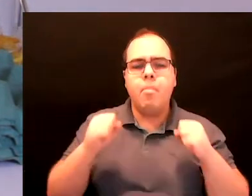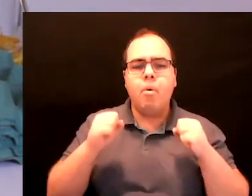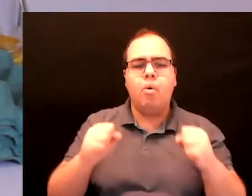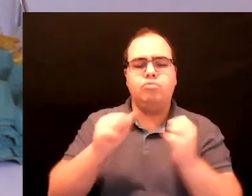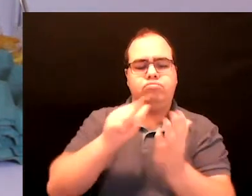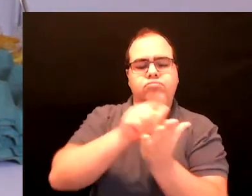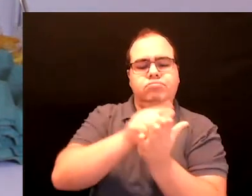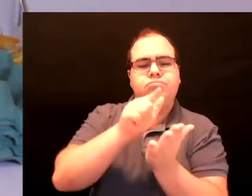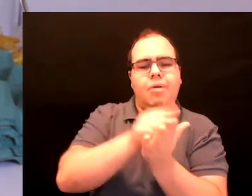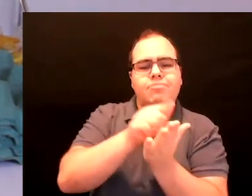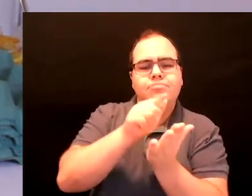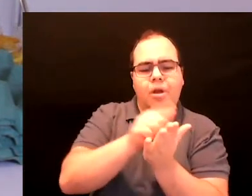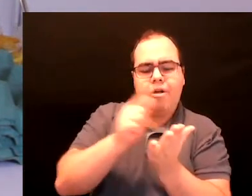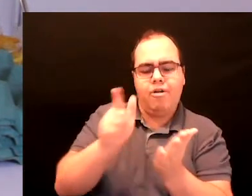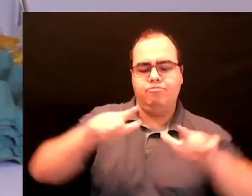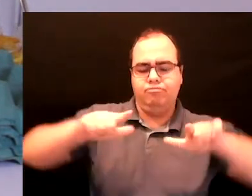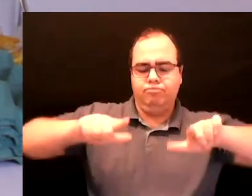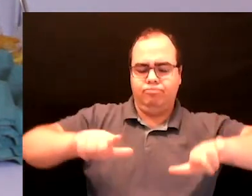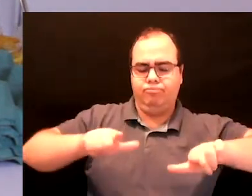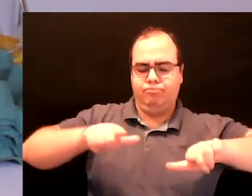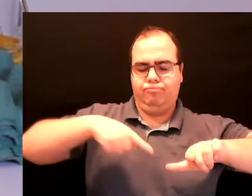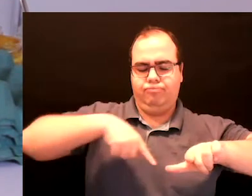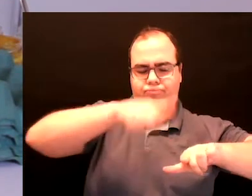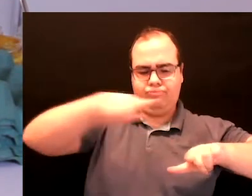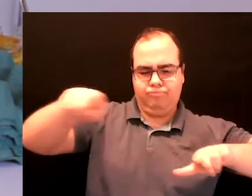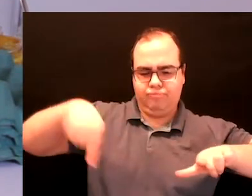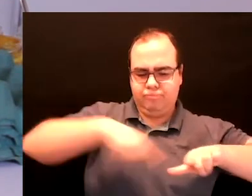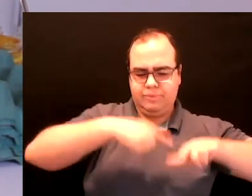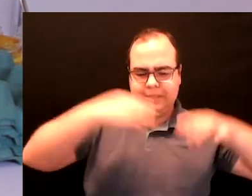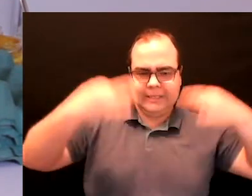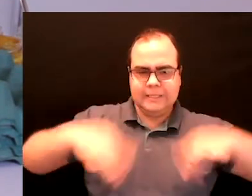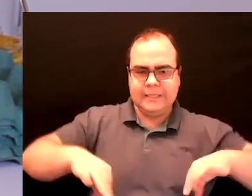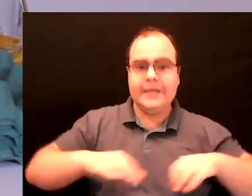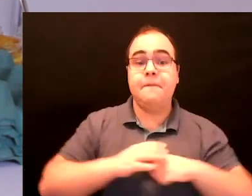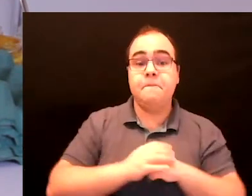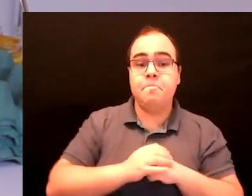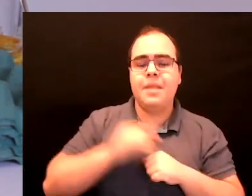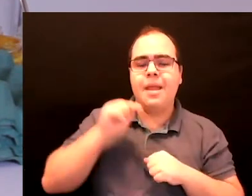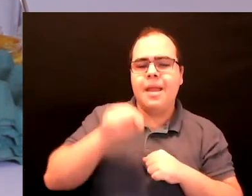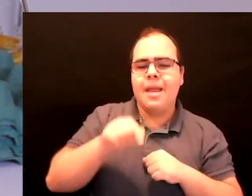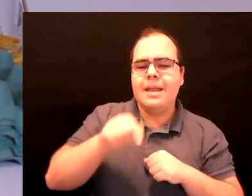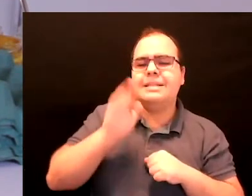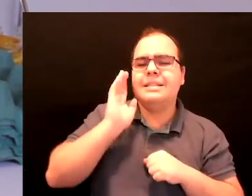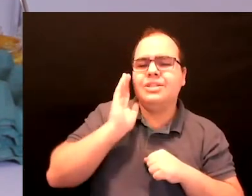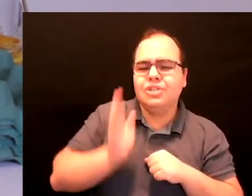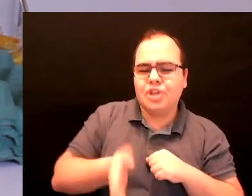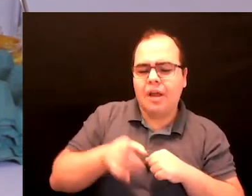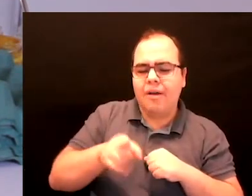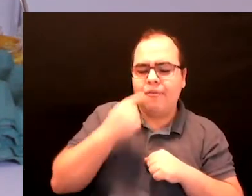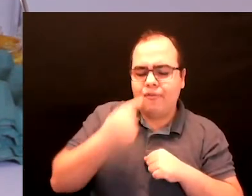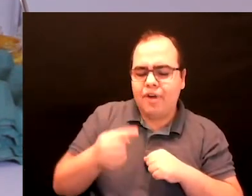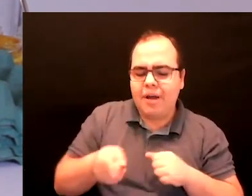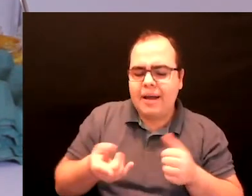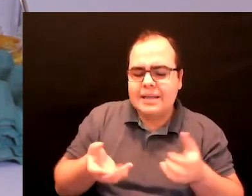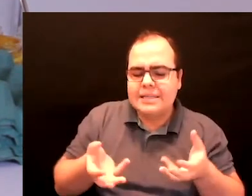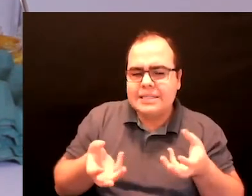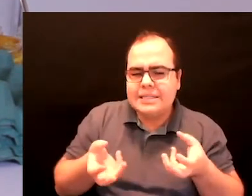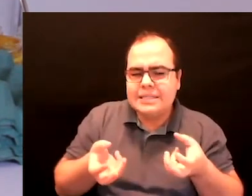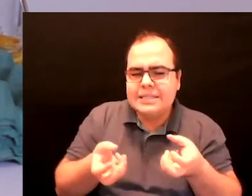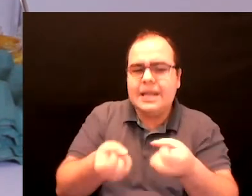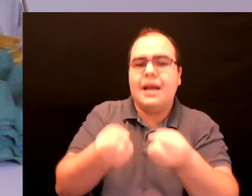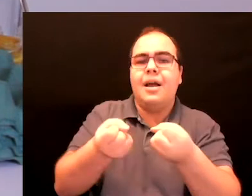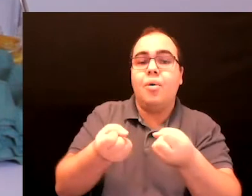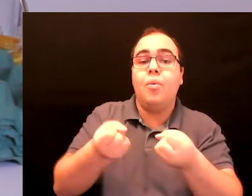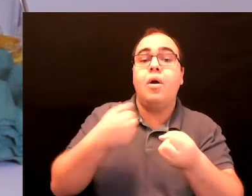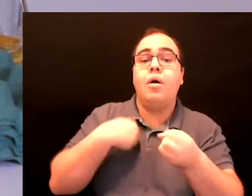Então coloco aqui uma folha sulfite para não manchar aqui a minha toalha. Vou pegar um desses que eu já pintei antes, que está